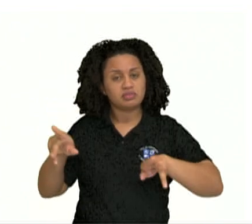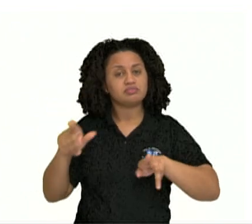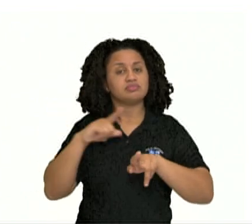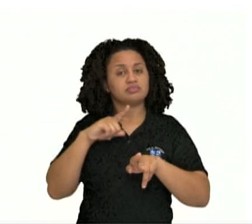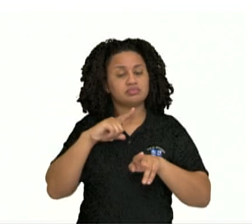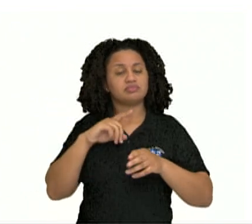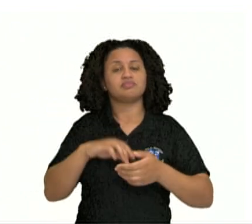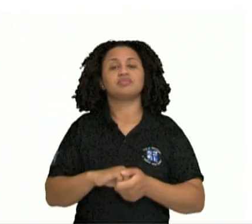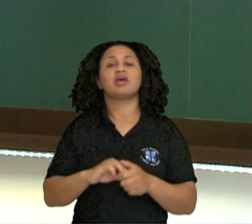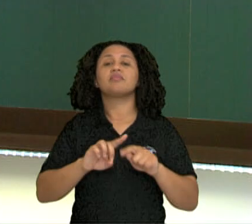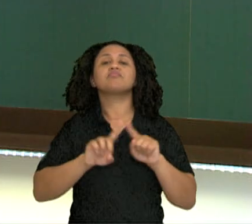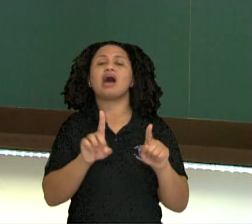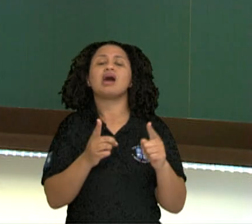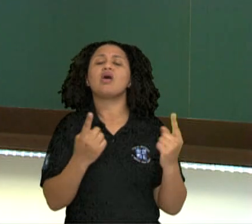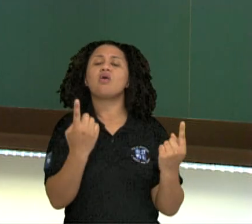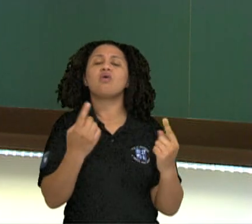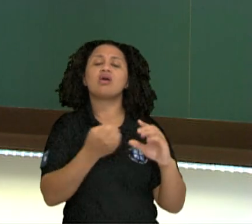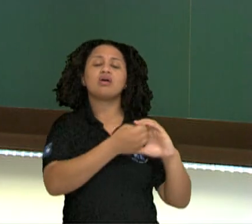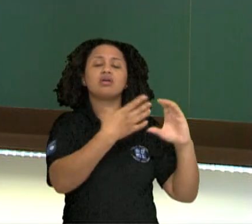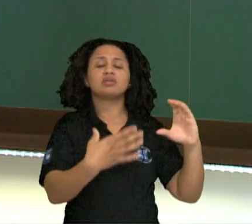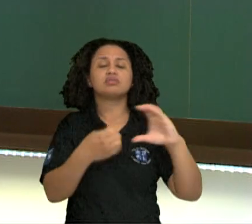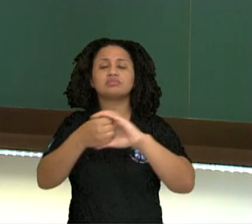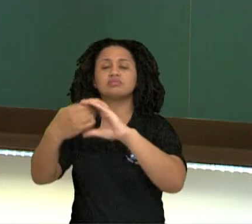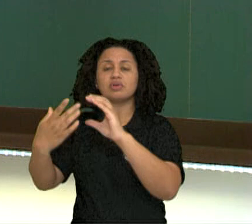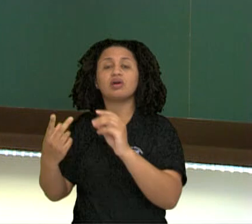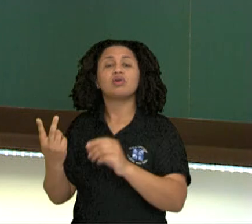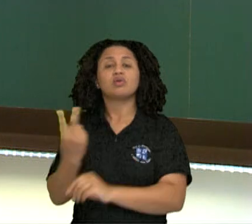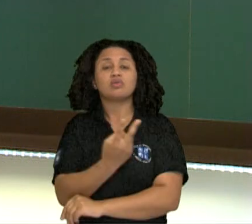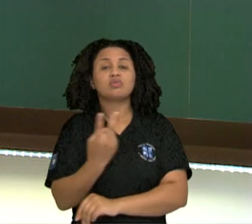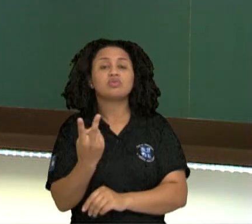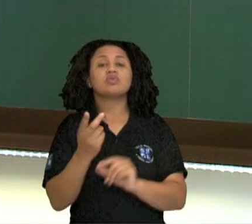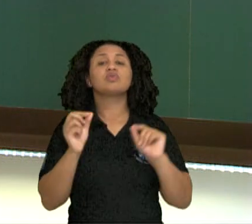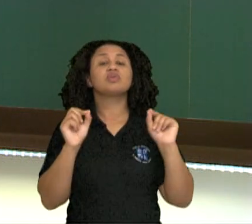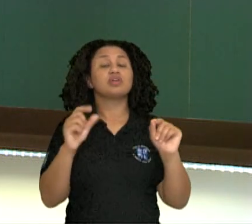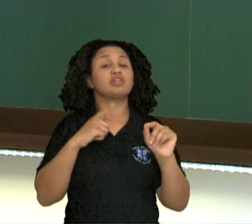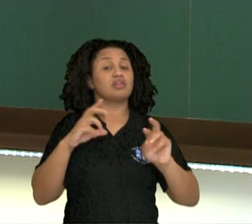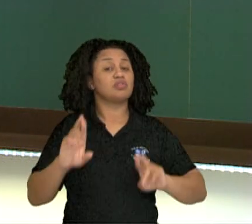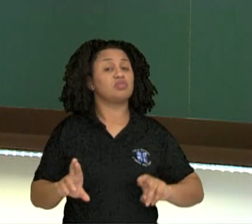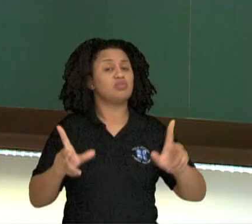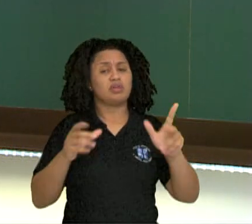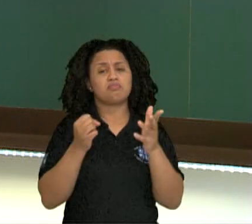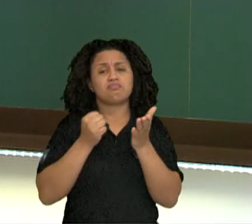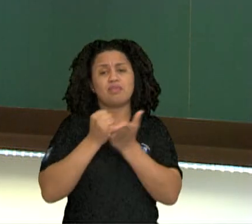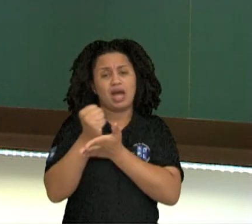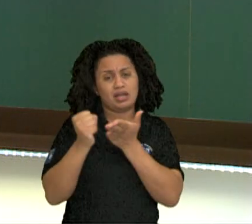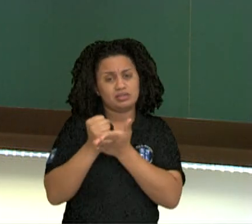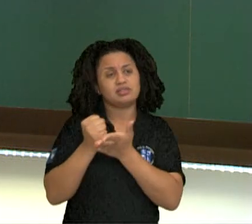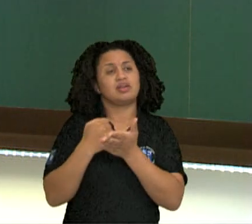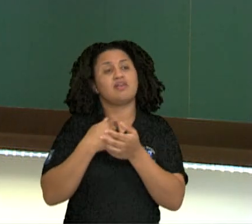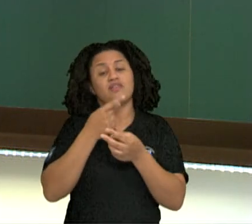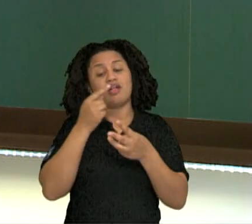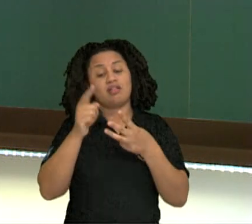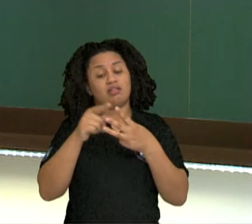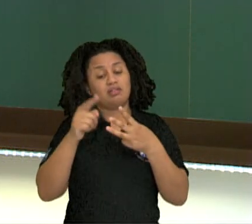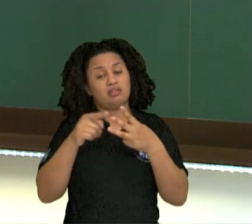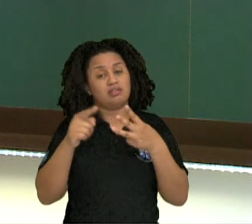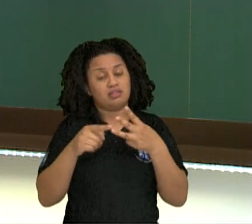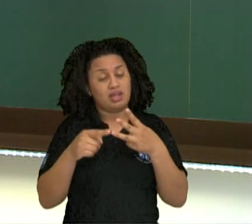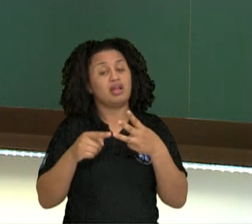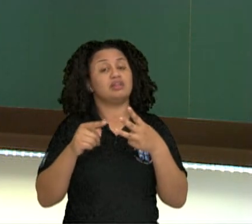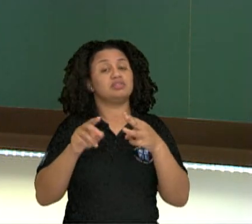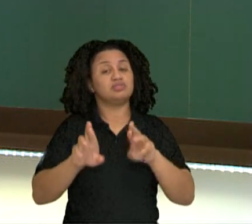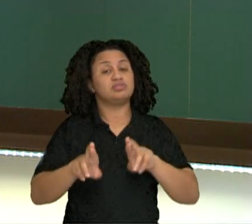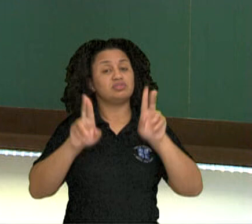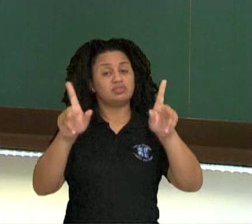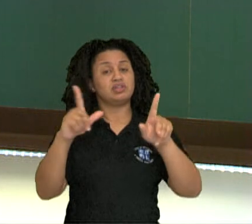mas essencialmente entre animal e vegetal existem diferenças básicas Cite três estruturas